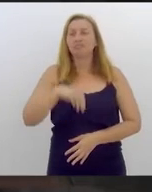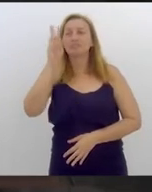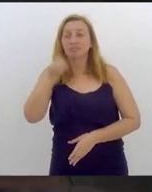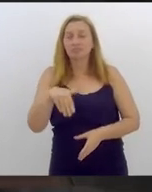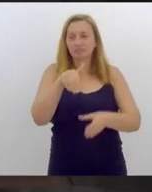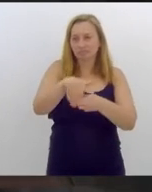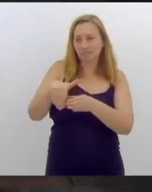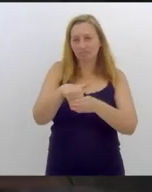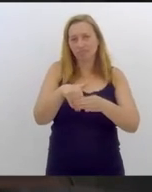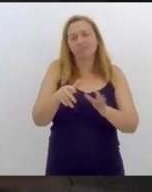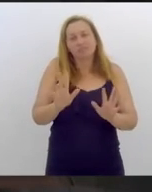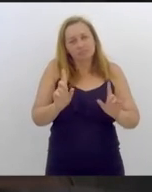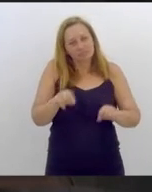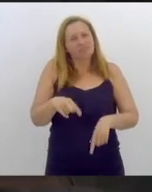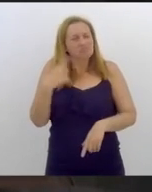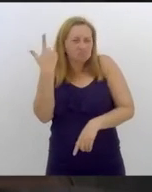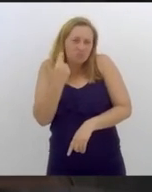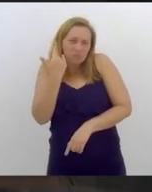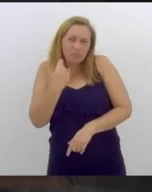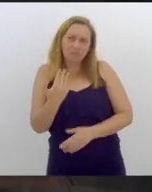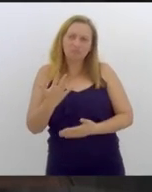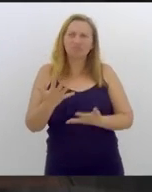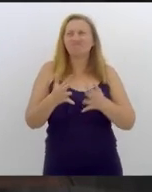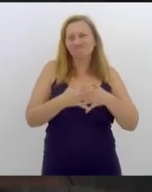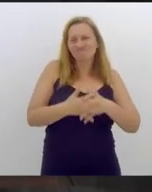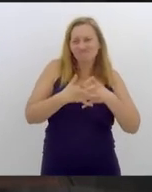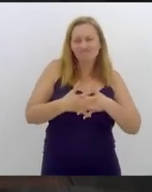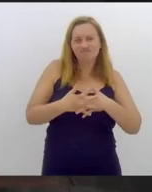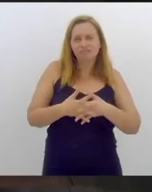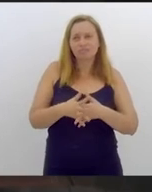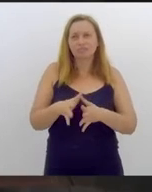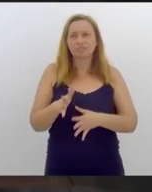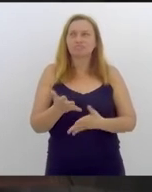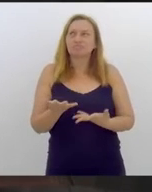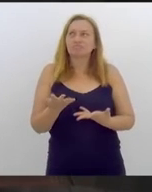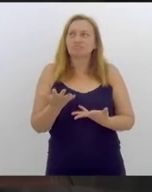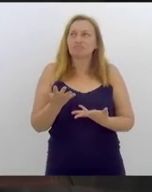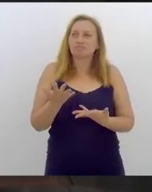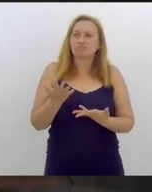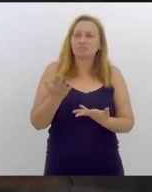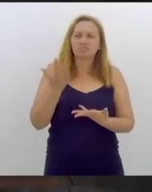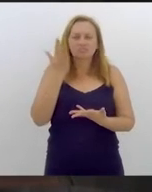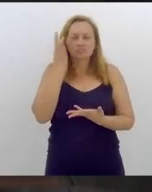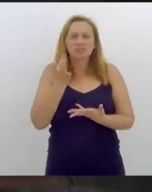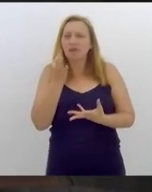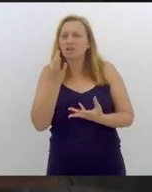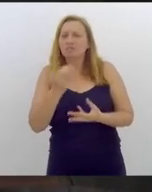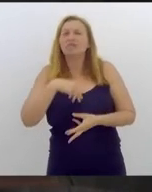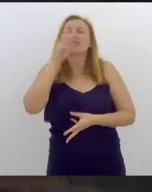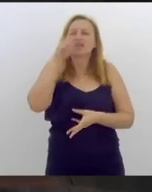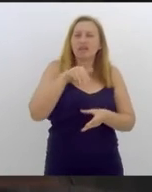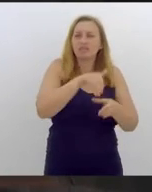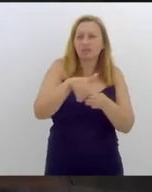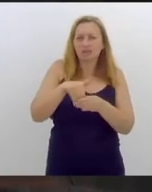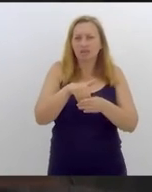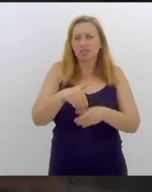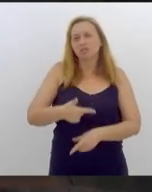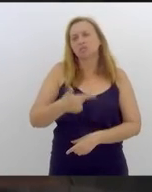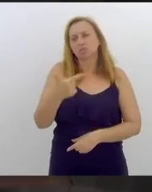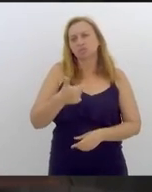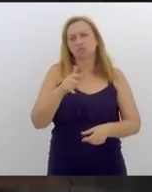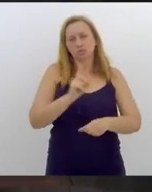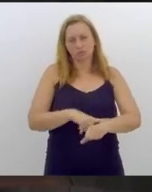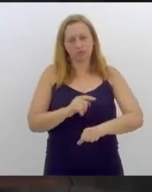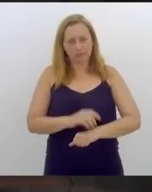umas pessoas ainda não se decidiram ainda não formaram um juízo Claro sobre como votar no segundo turno